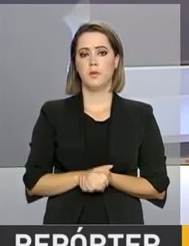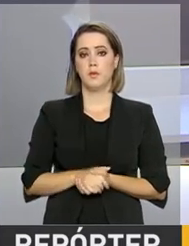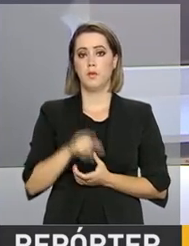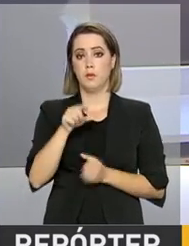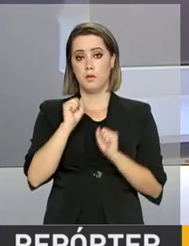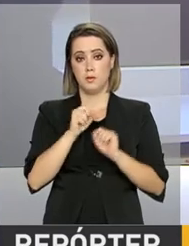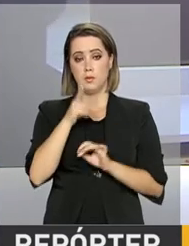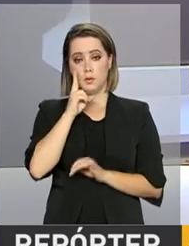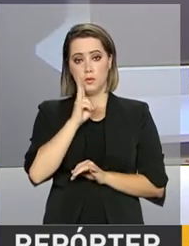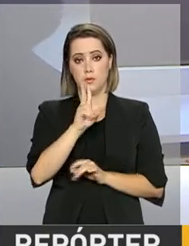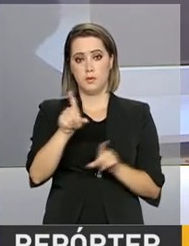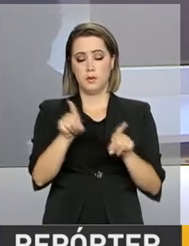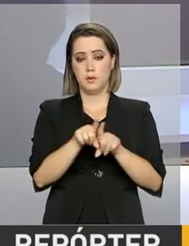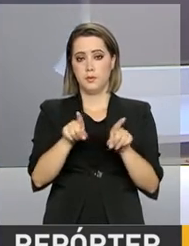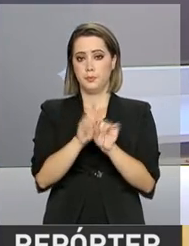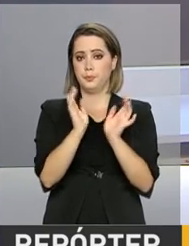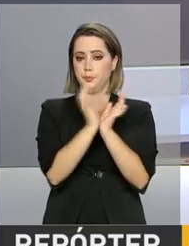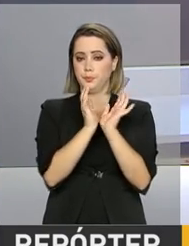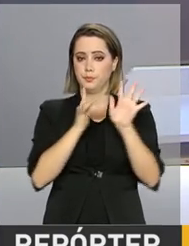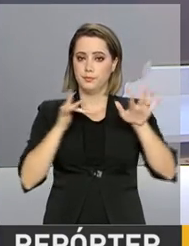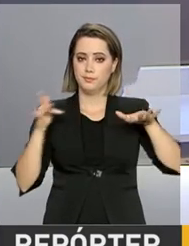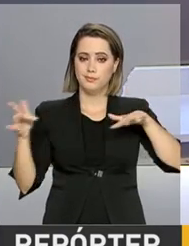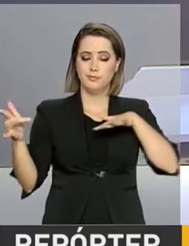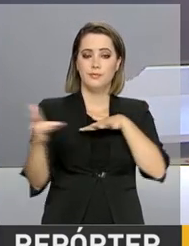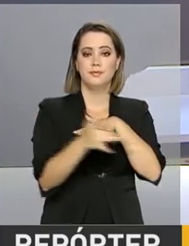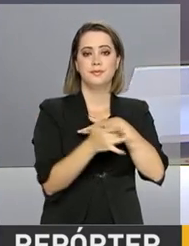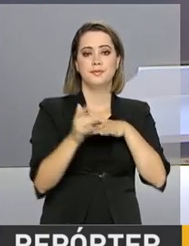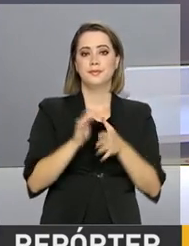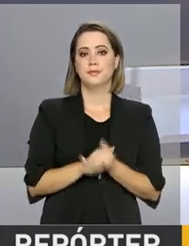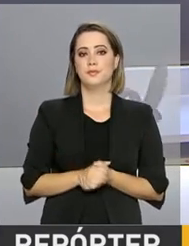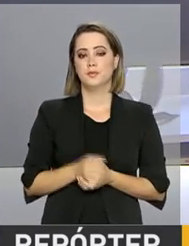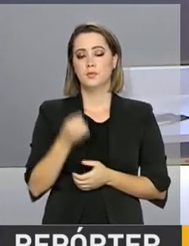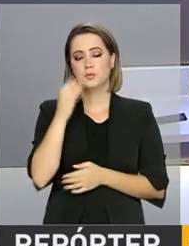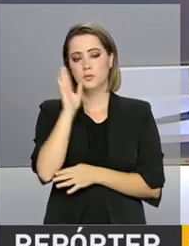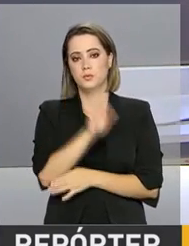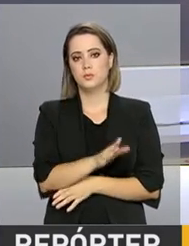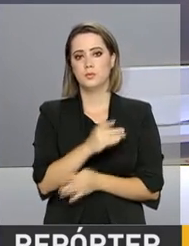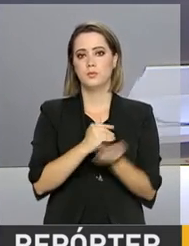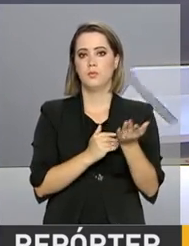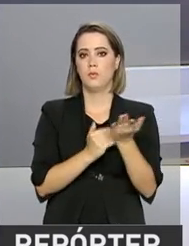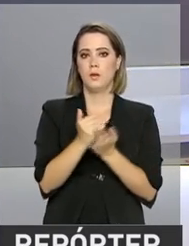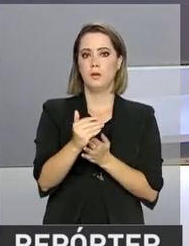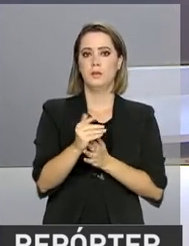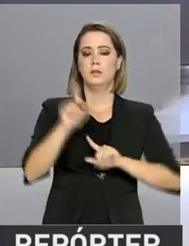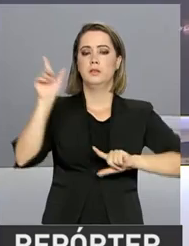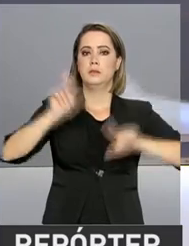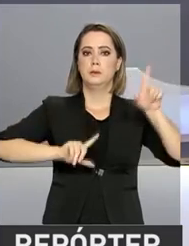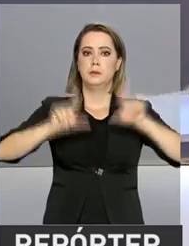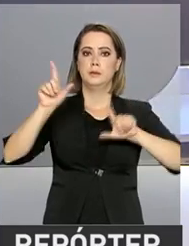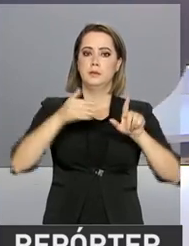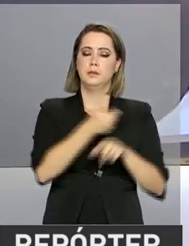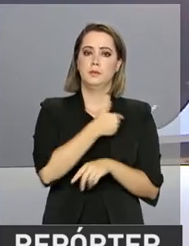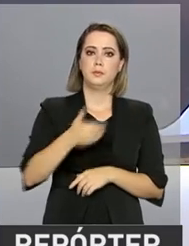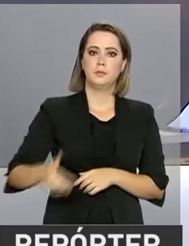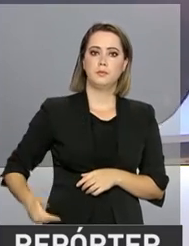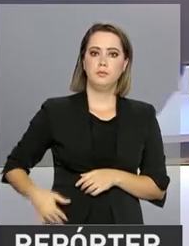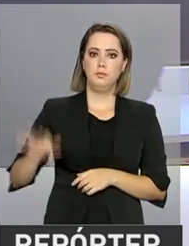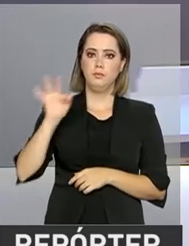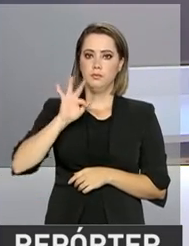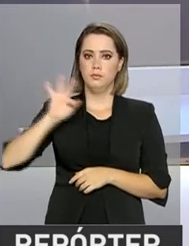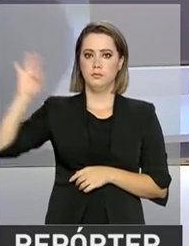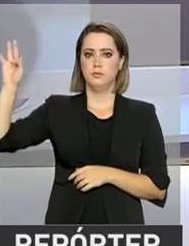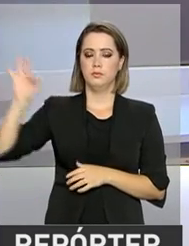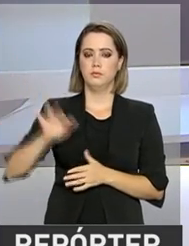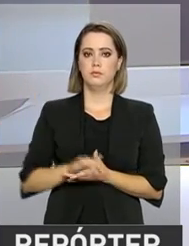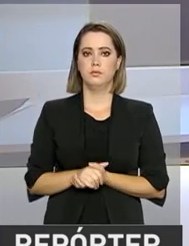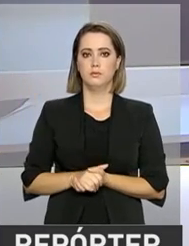você pode acompanhar também as novidades pelas nossas redes sociais uma ótima tarde pra você continue com a gente aqui na nbr a